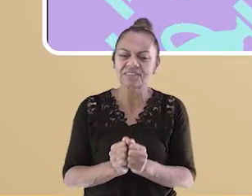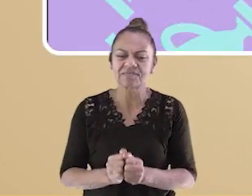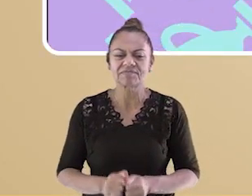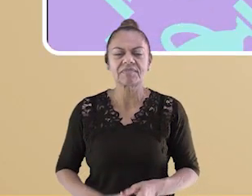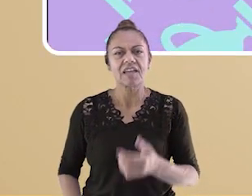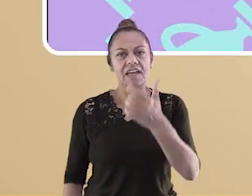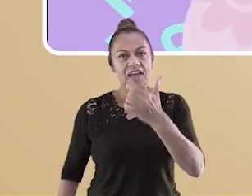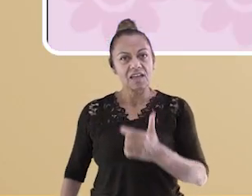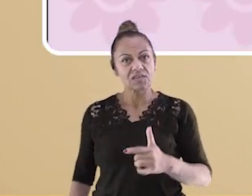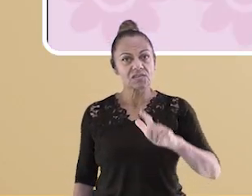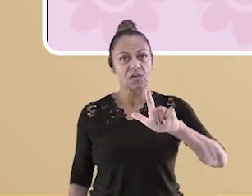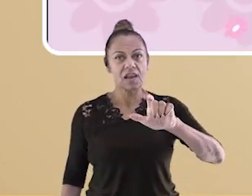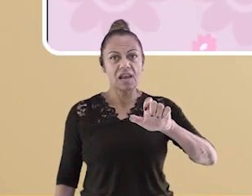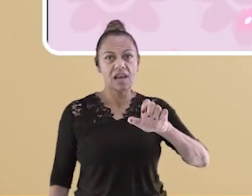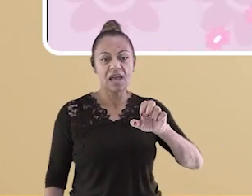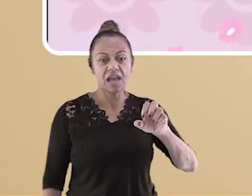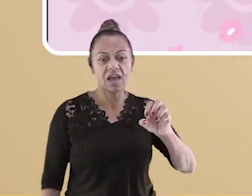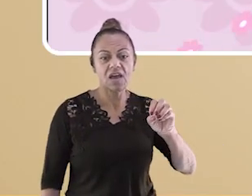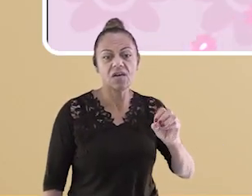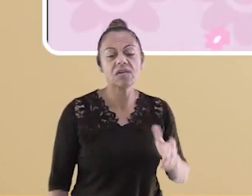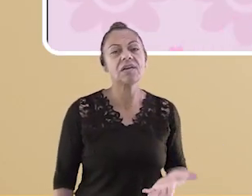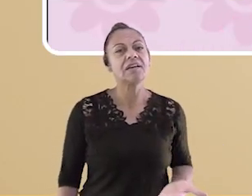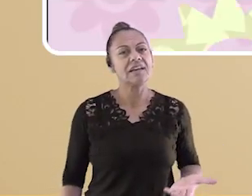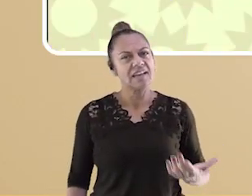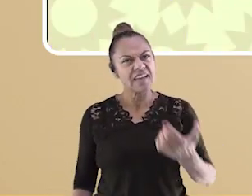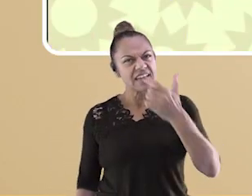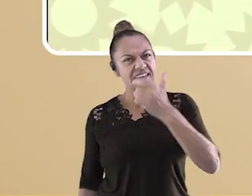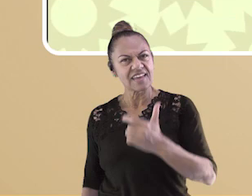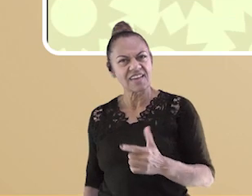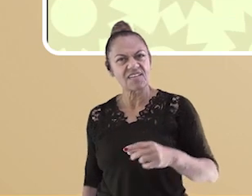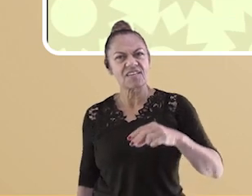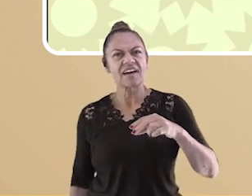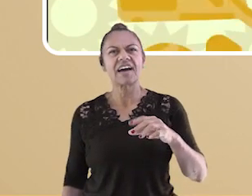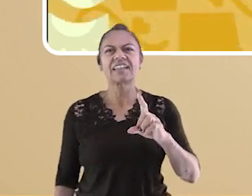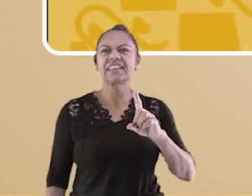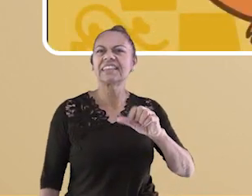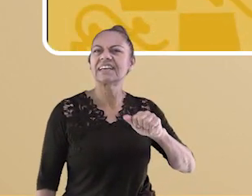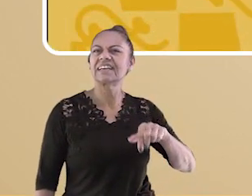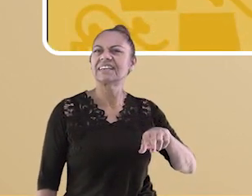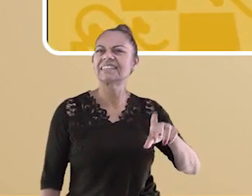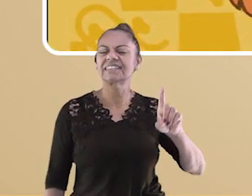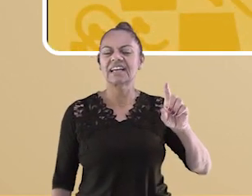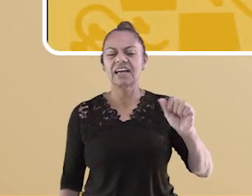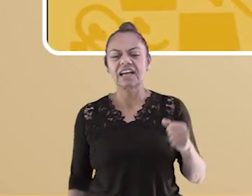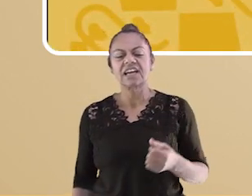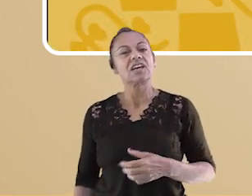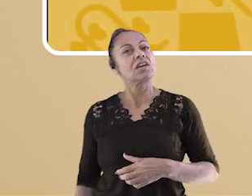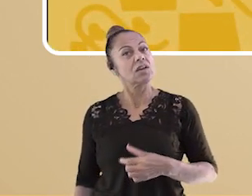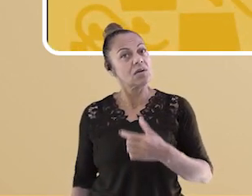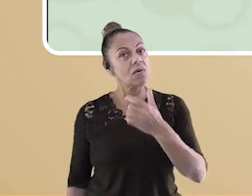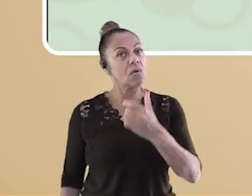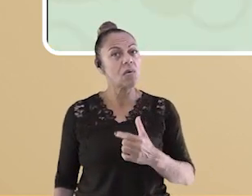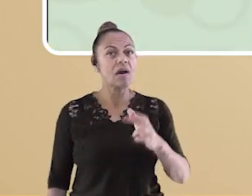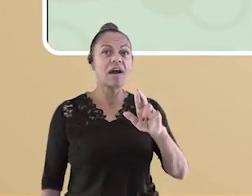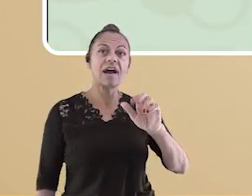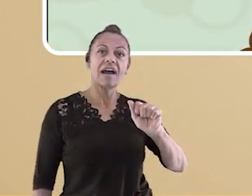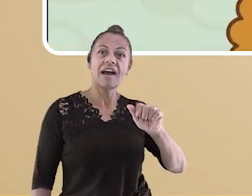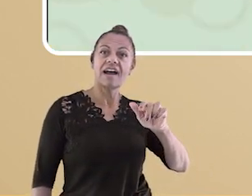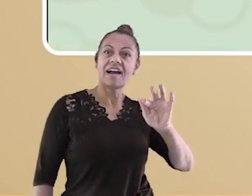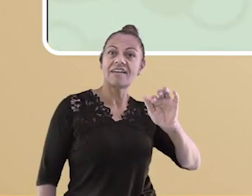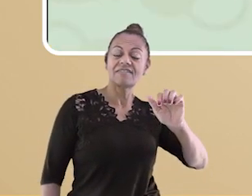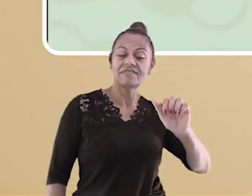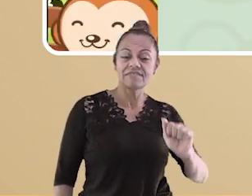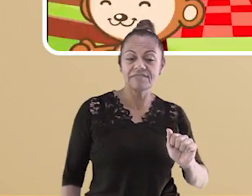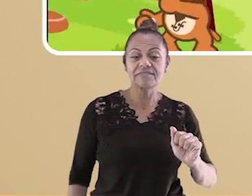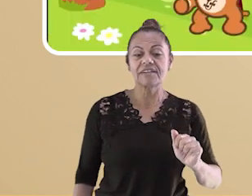Eu sou o Léo. Eu sou a Danda. Eu sou a Rafa. Eu sou o Caco. E eu sou o Caio. E eu